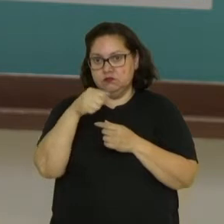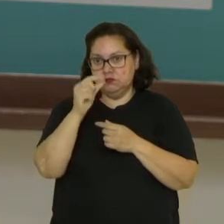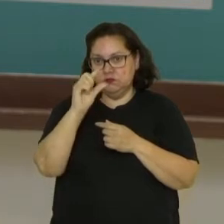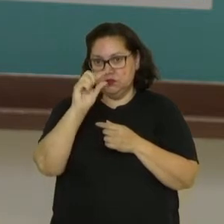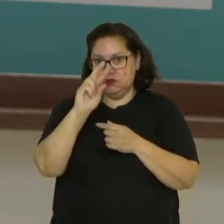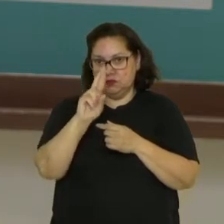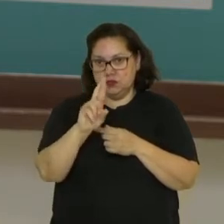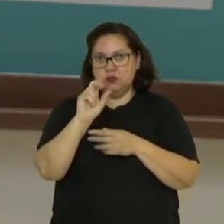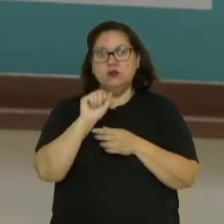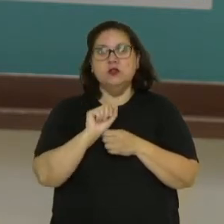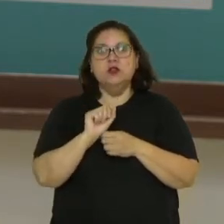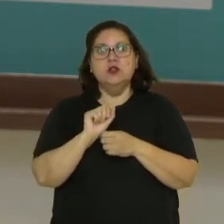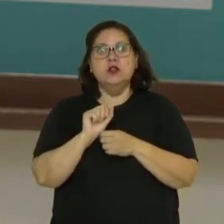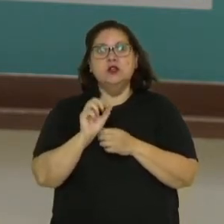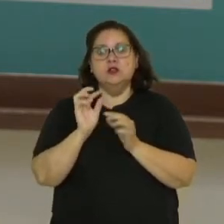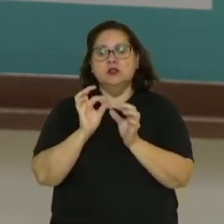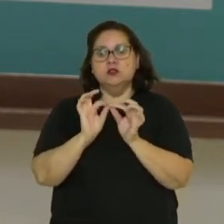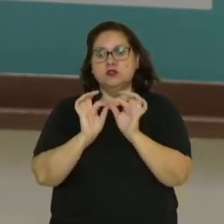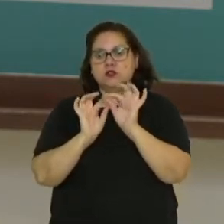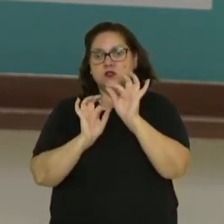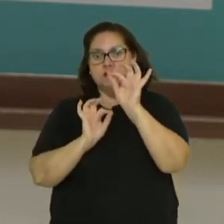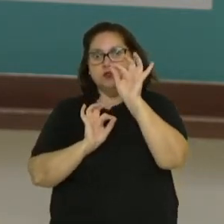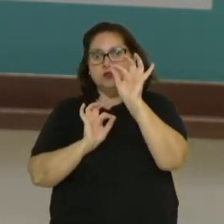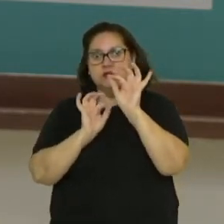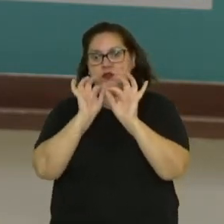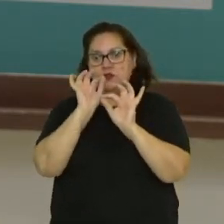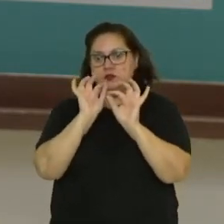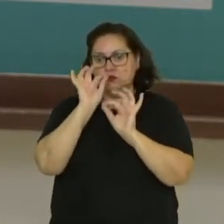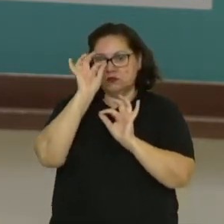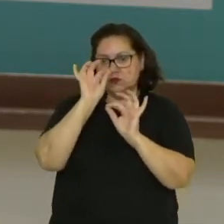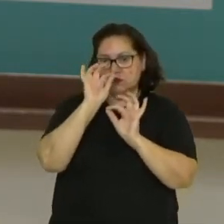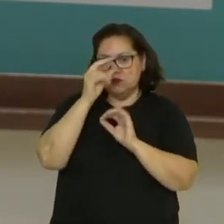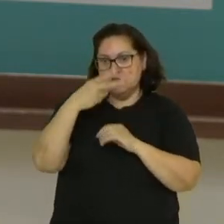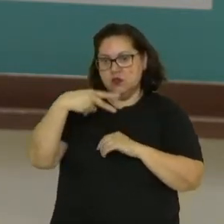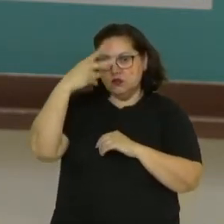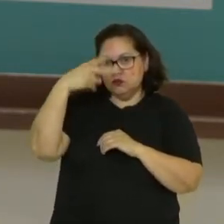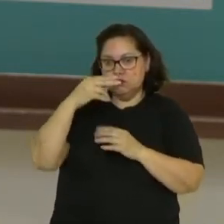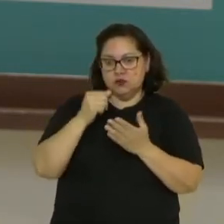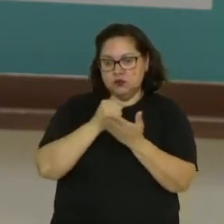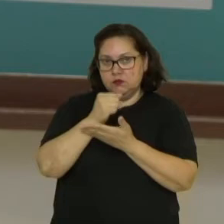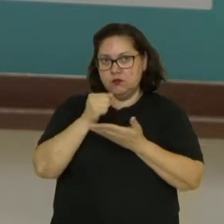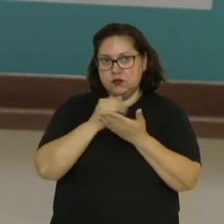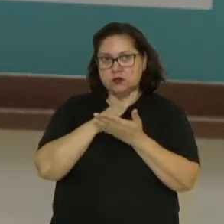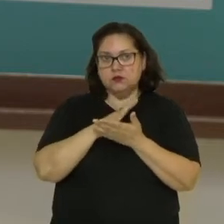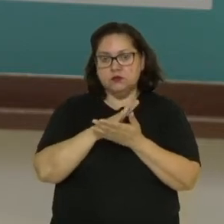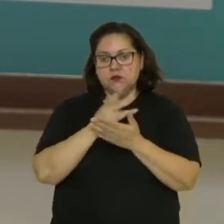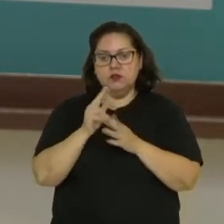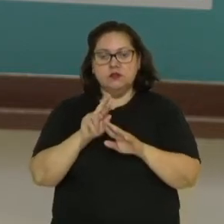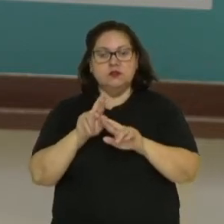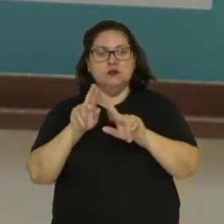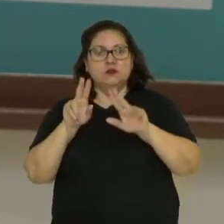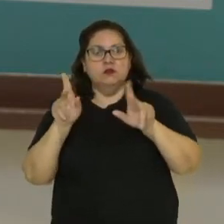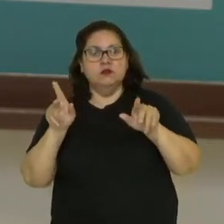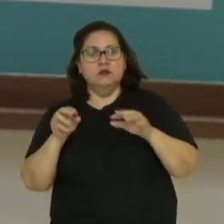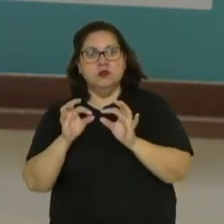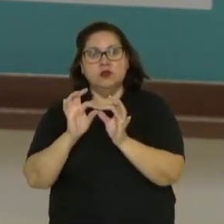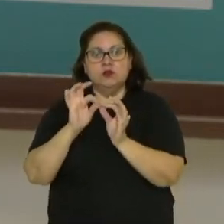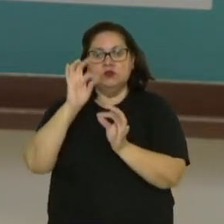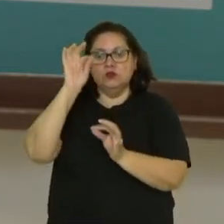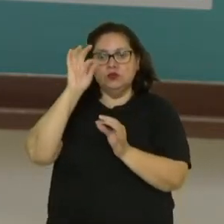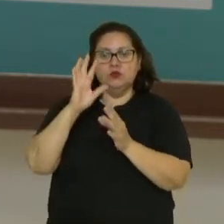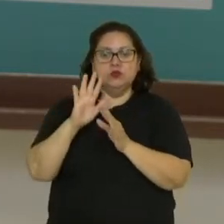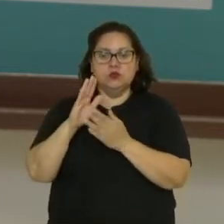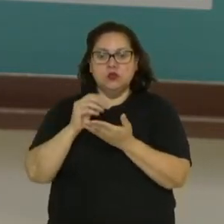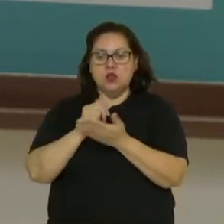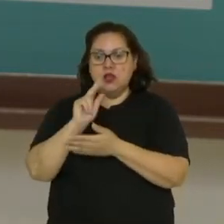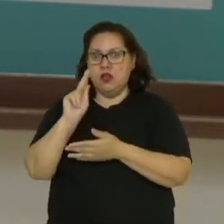R minúsculo. A distância entre as duas bases, que para diferenciar a altura do cone, que a gente